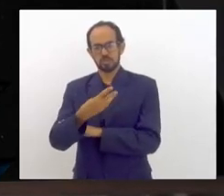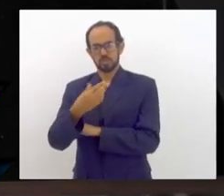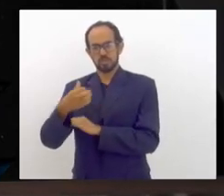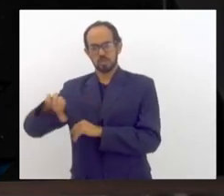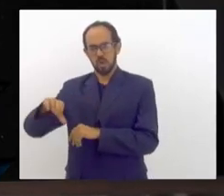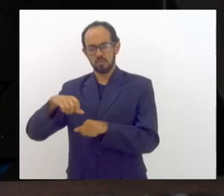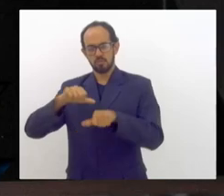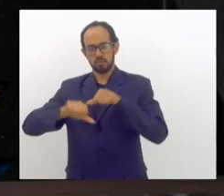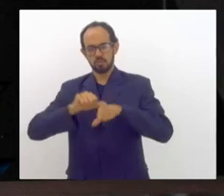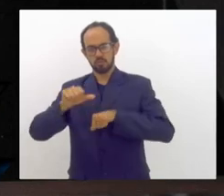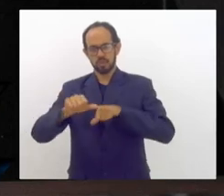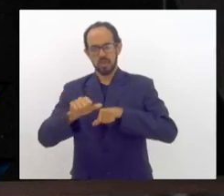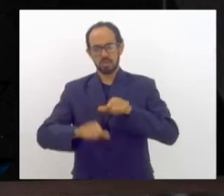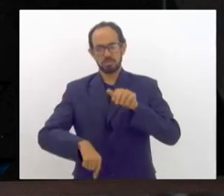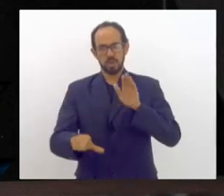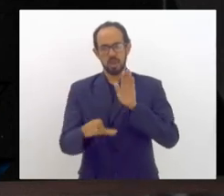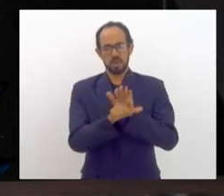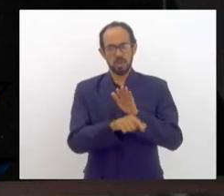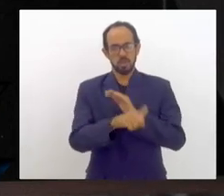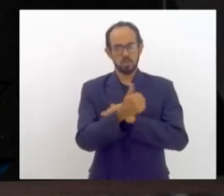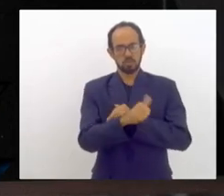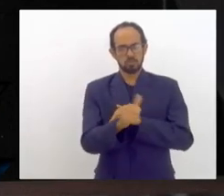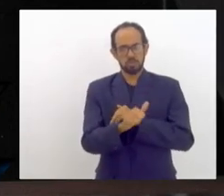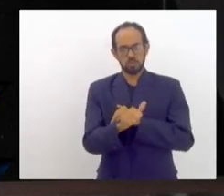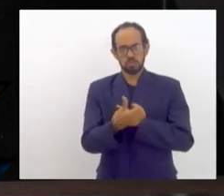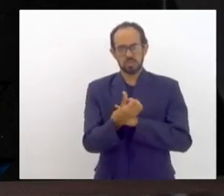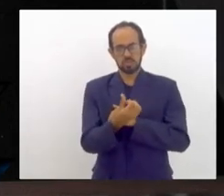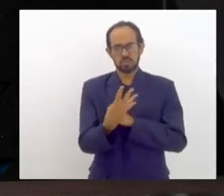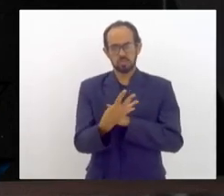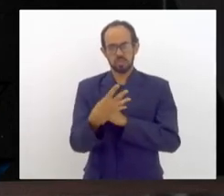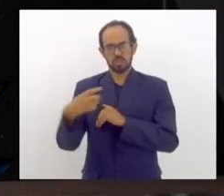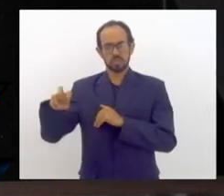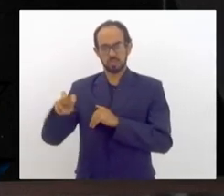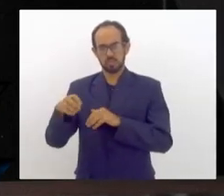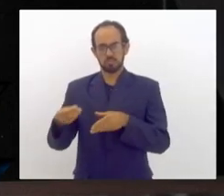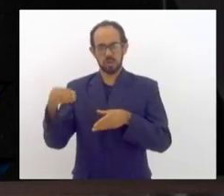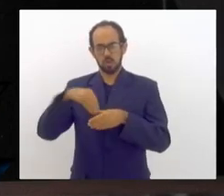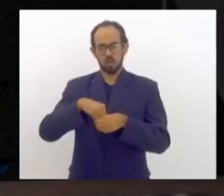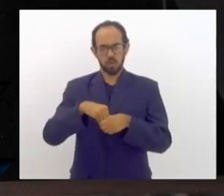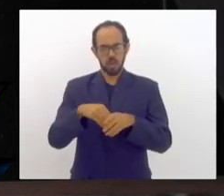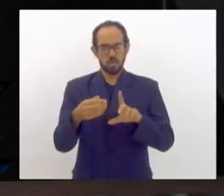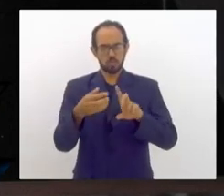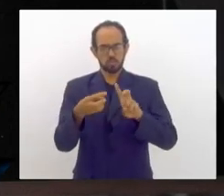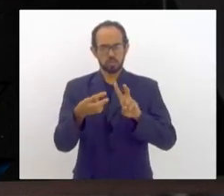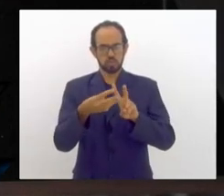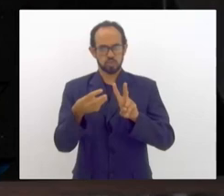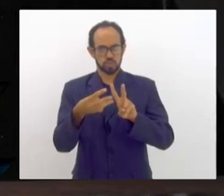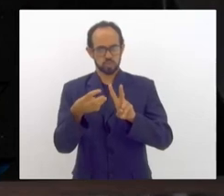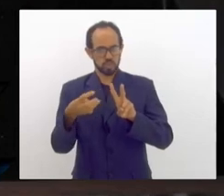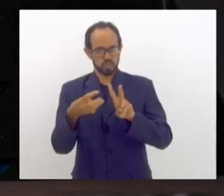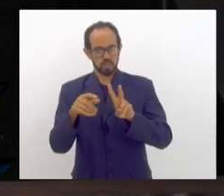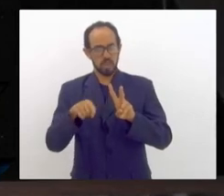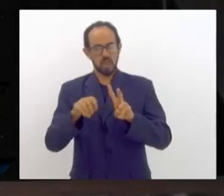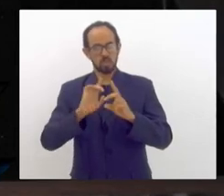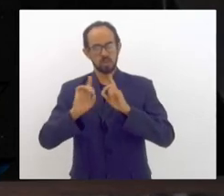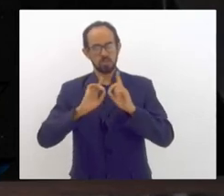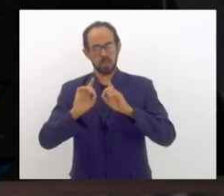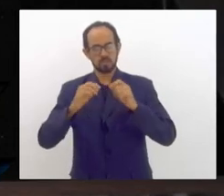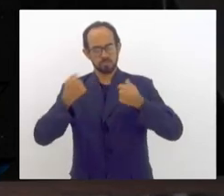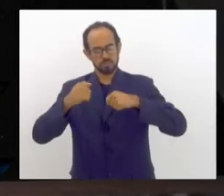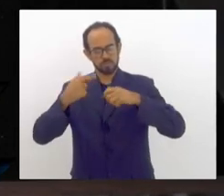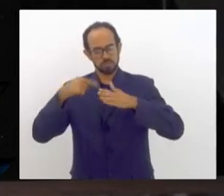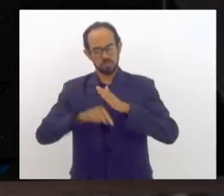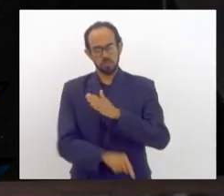foi modificada e virou a Lei 11.645 para incluir os indígenas. É um debate que nós temos que aprofundar para uma